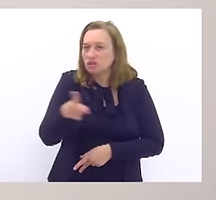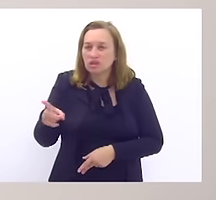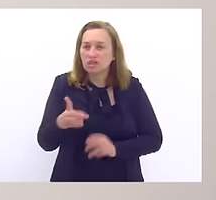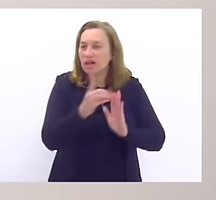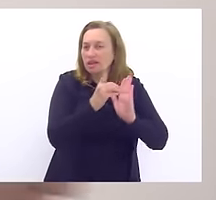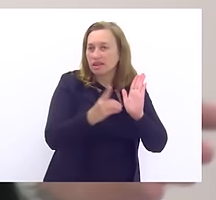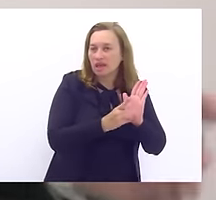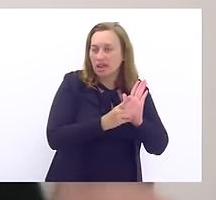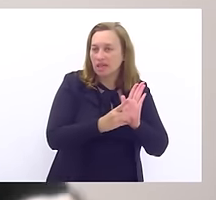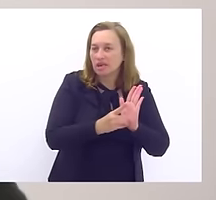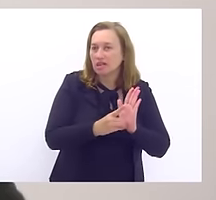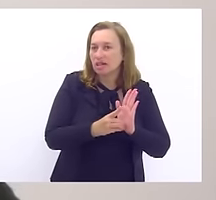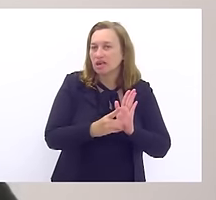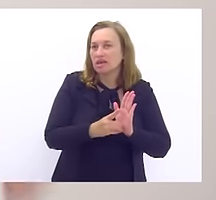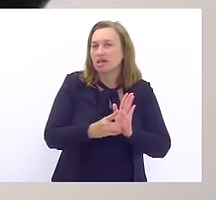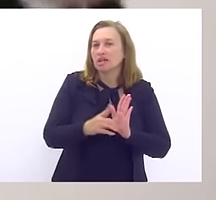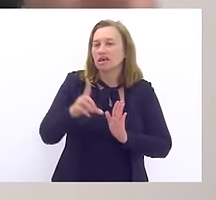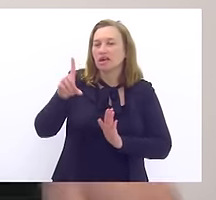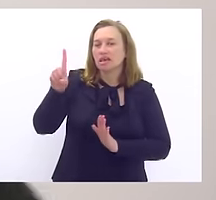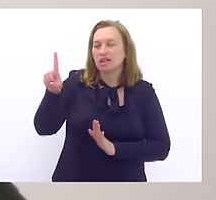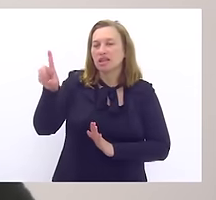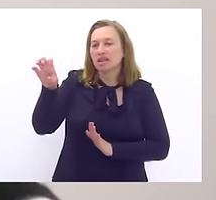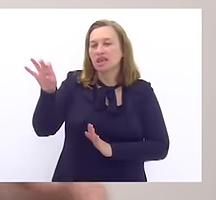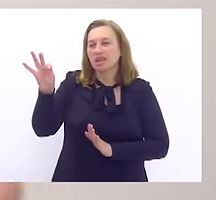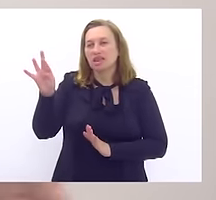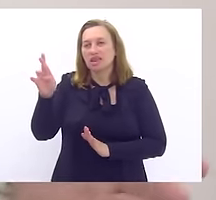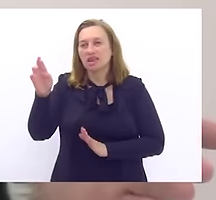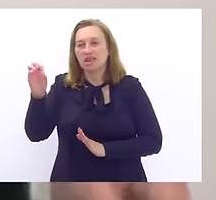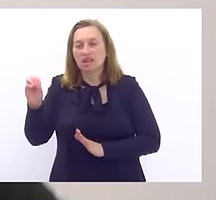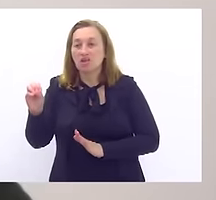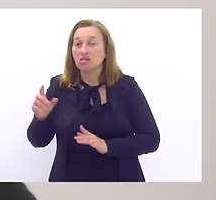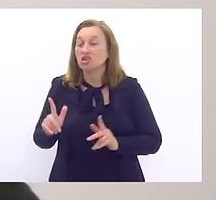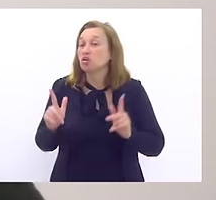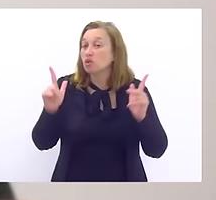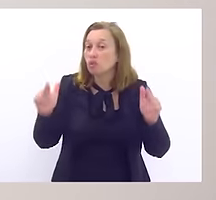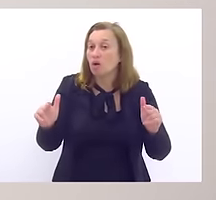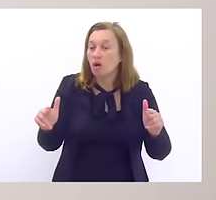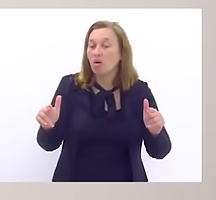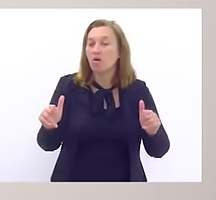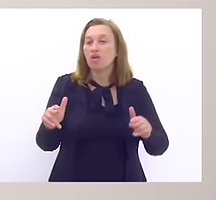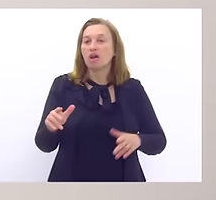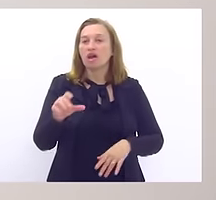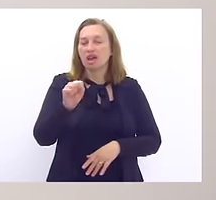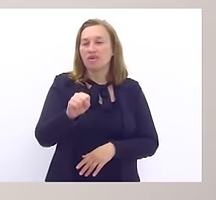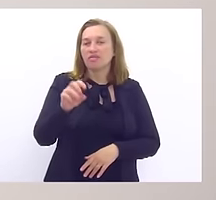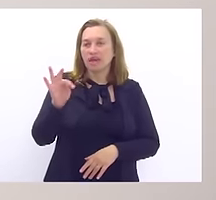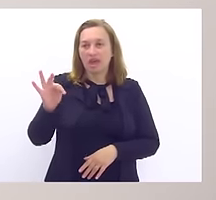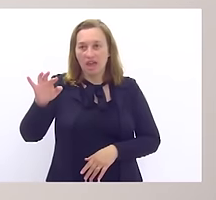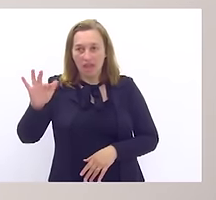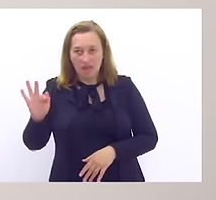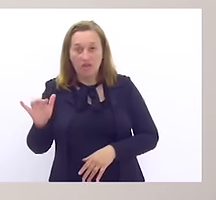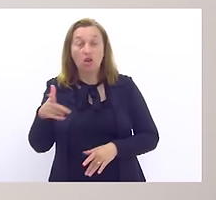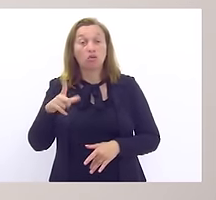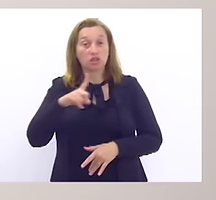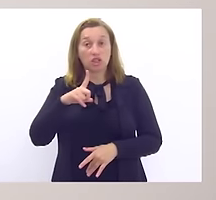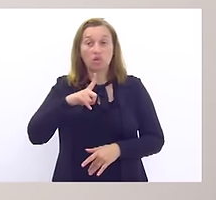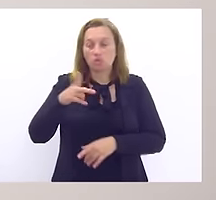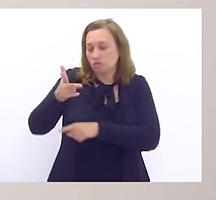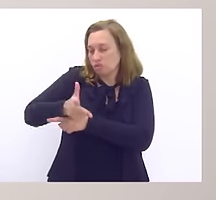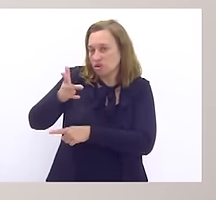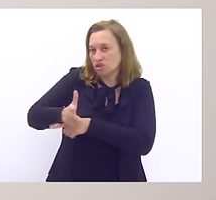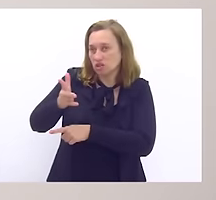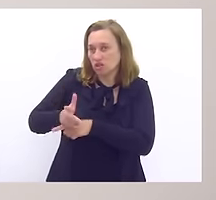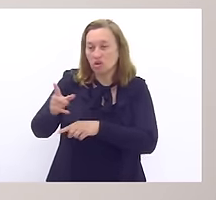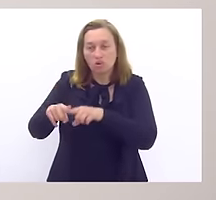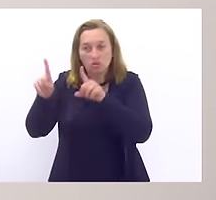tá igual esta época odiados nas ruas cara e a PL porque vocês são arbitrários eu tenho mais aqui de um